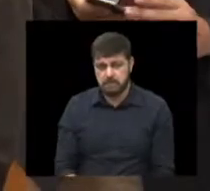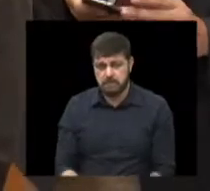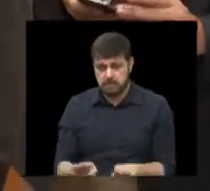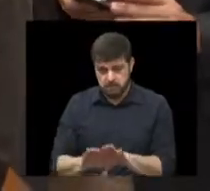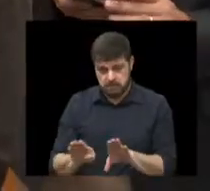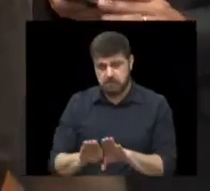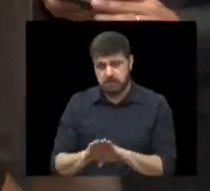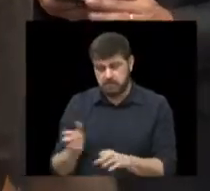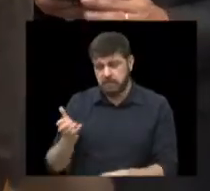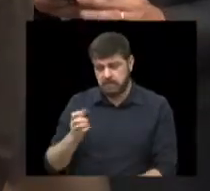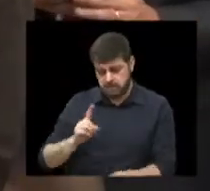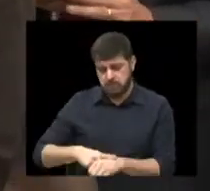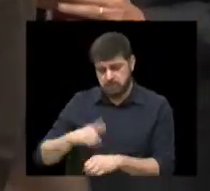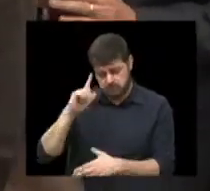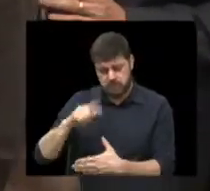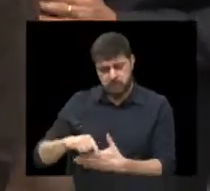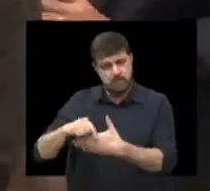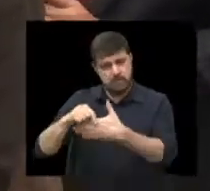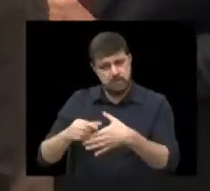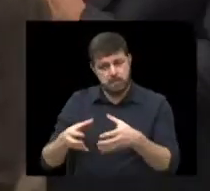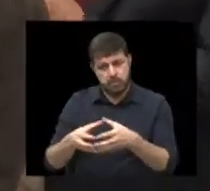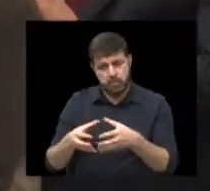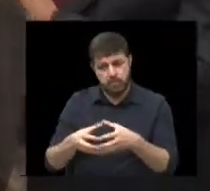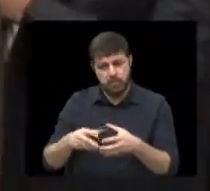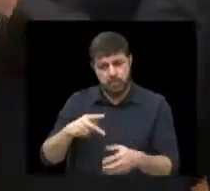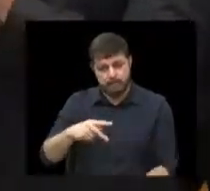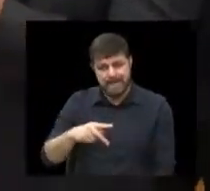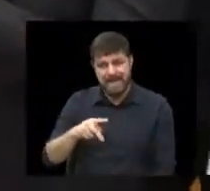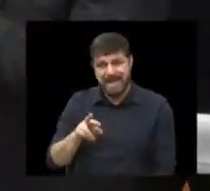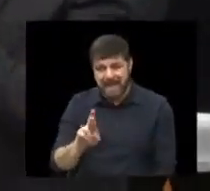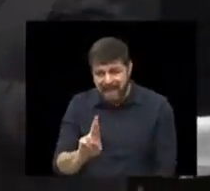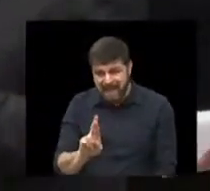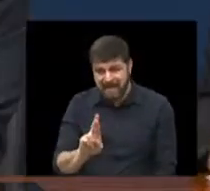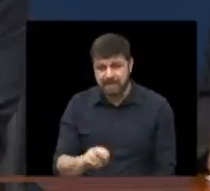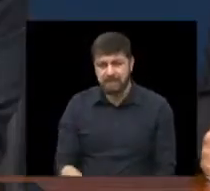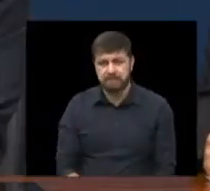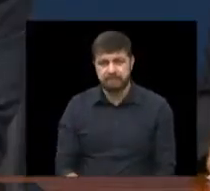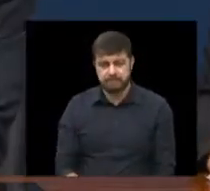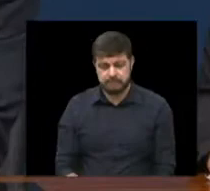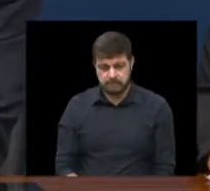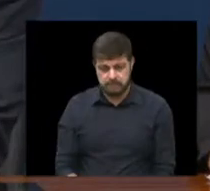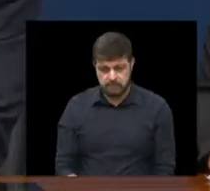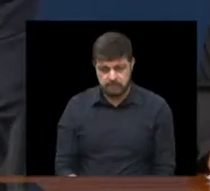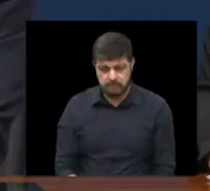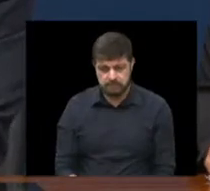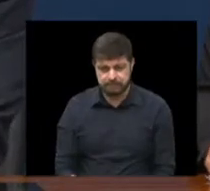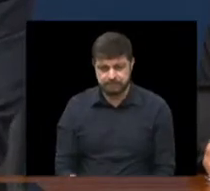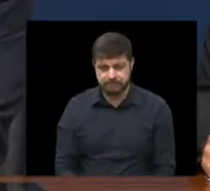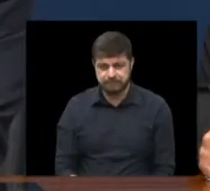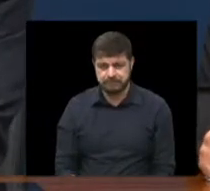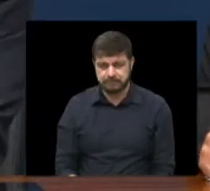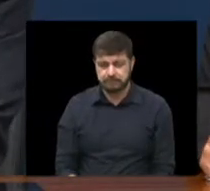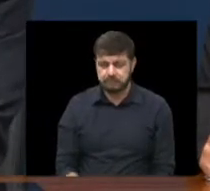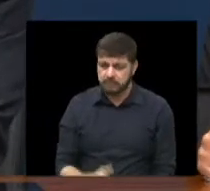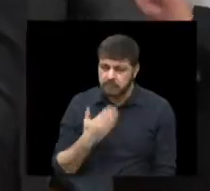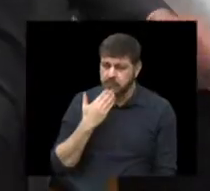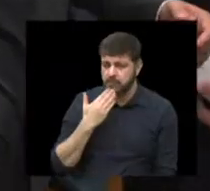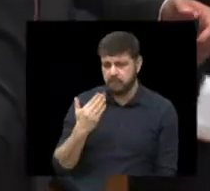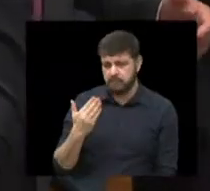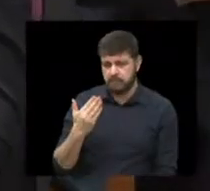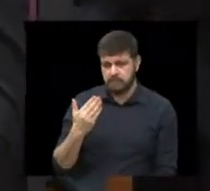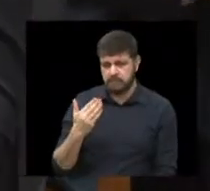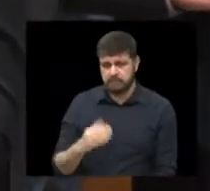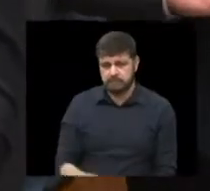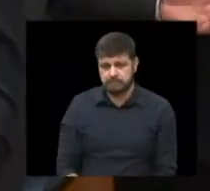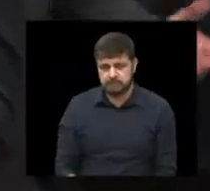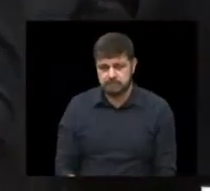quero solicitar o tempo de liderança do Partido da República. PR, professor Alberto. Pela ordem, presidente. Pois